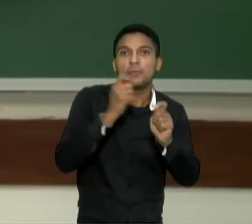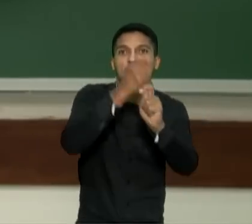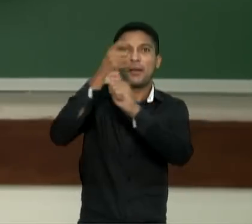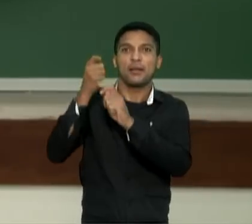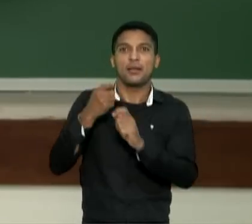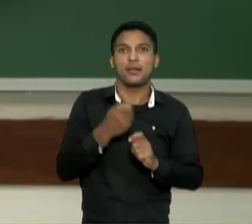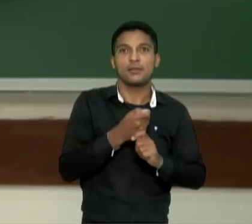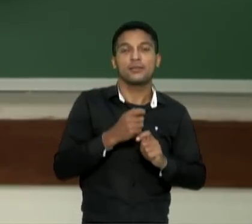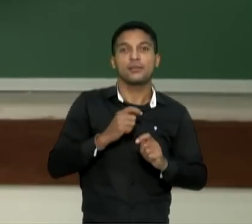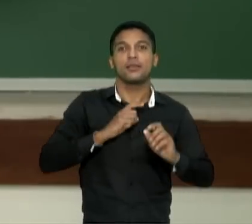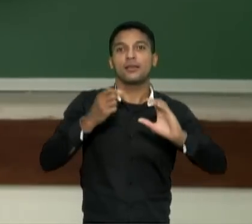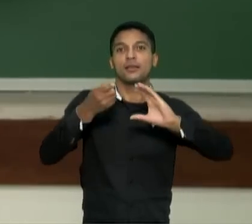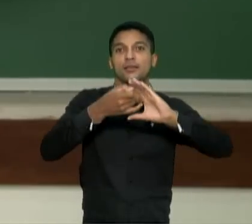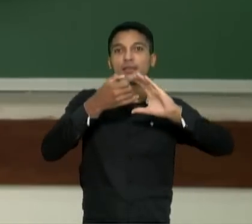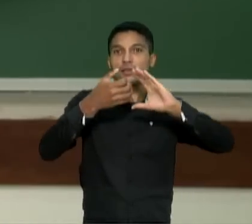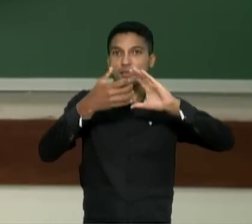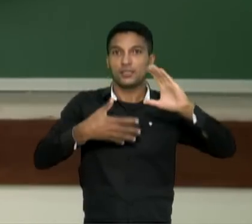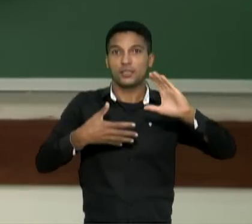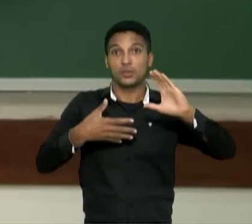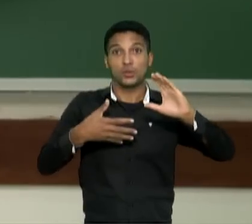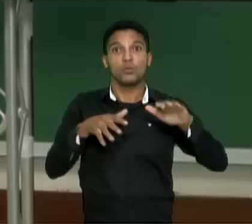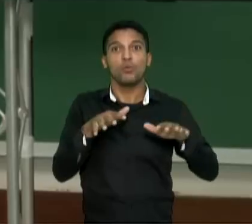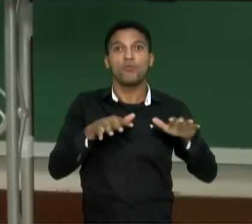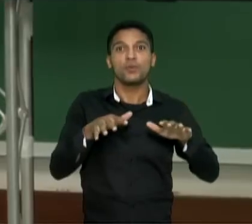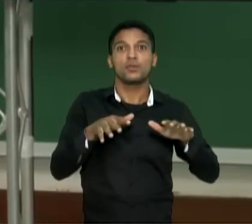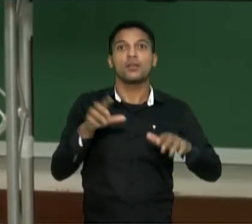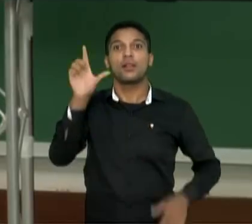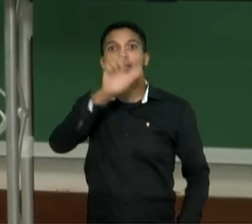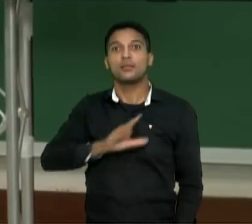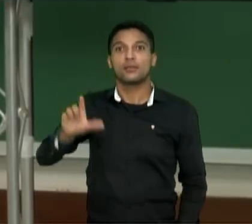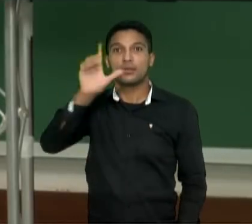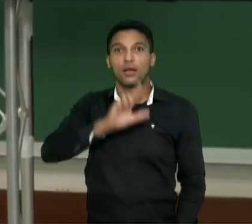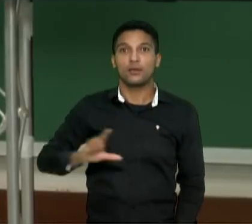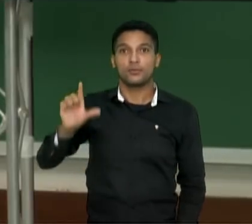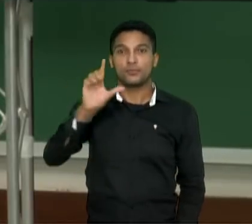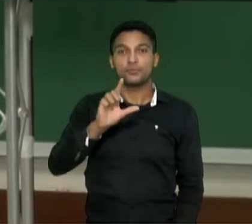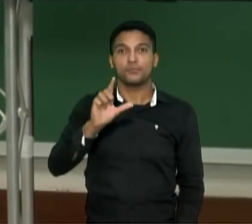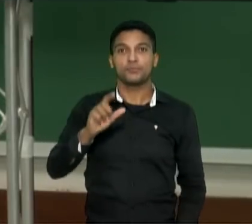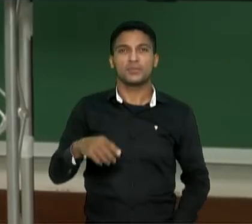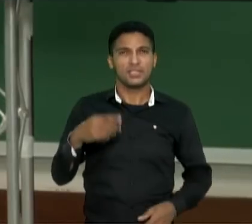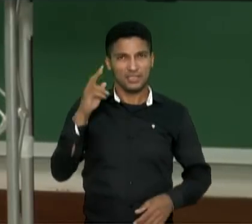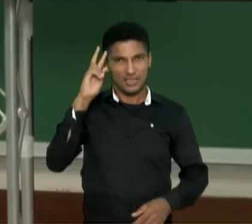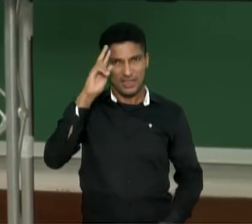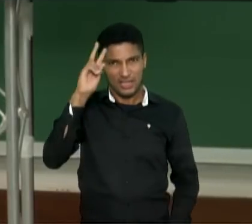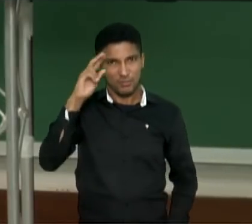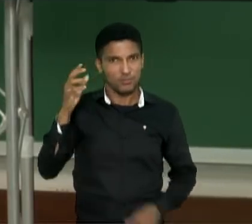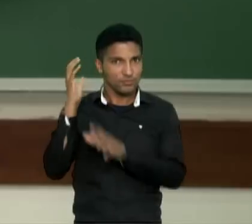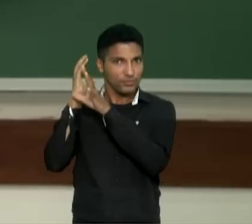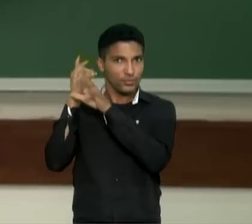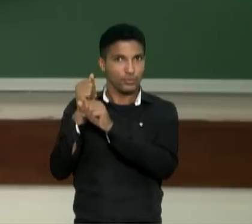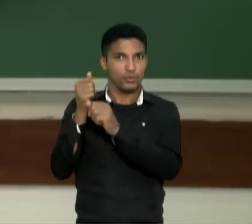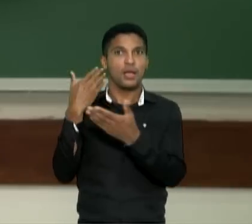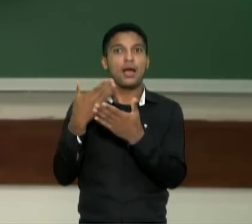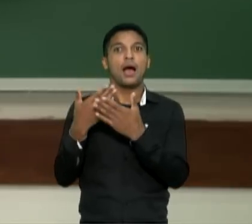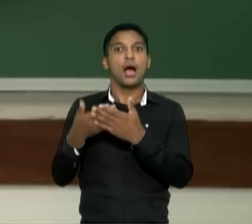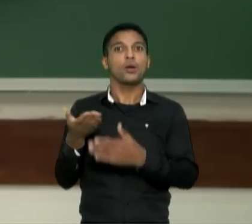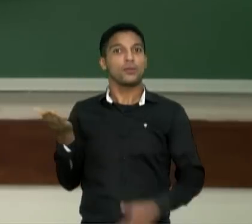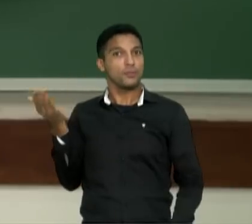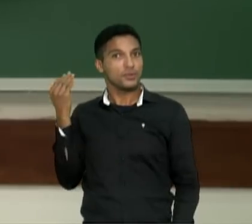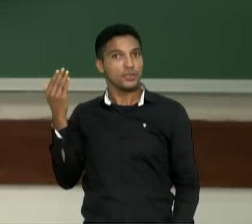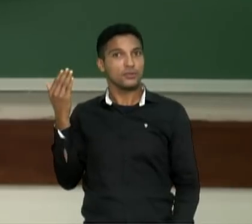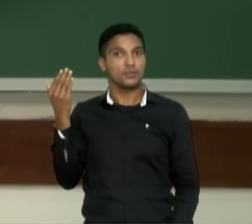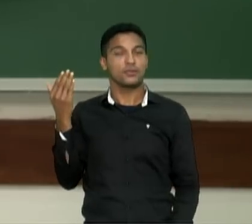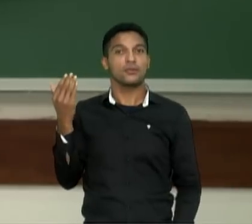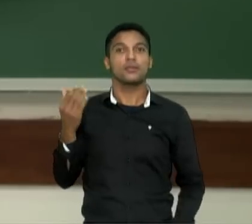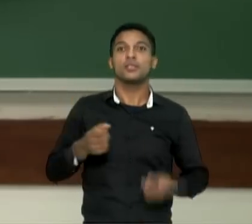Então, relembrando, né, na aula passada a gente falou da relação entre arte e religião. Isso é um assunto que tem bastante a ver com o que vai ser trabalhado